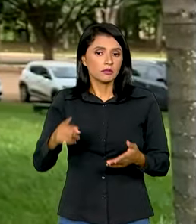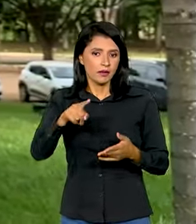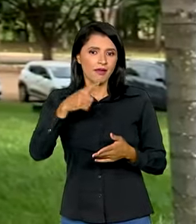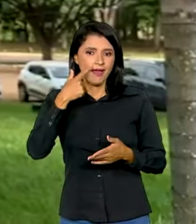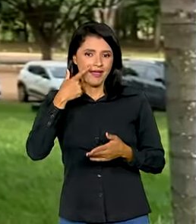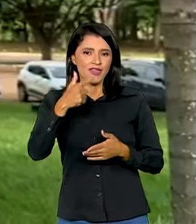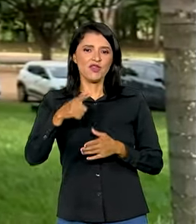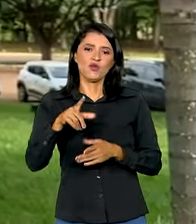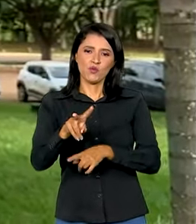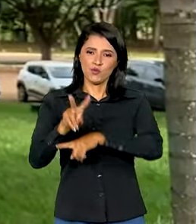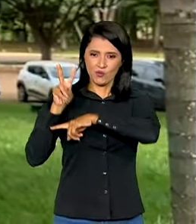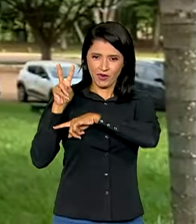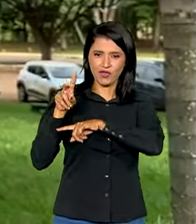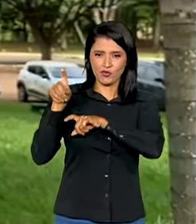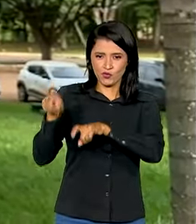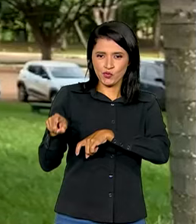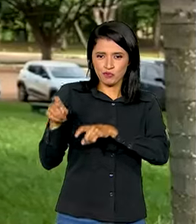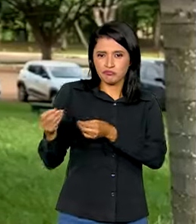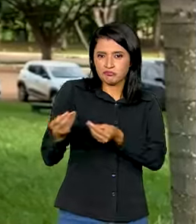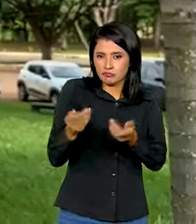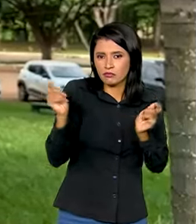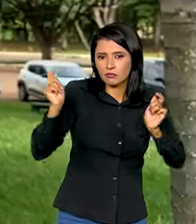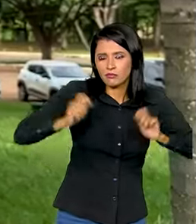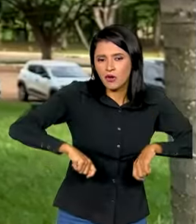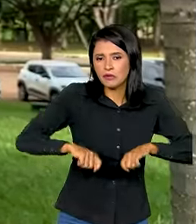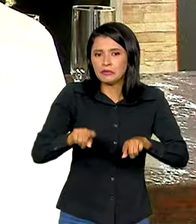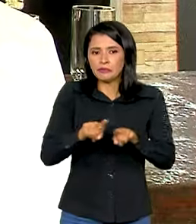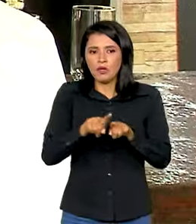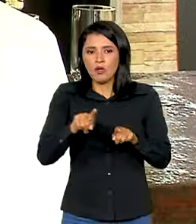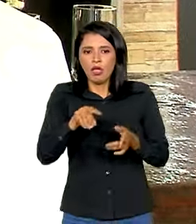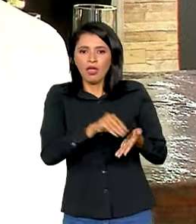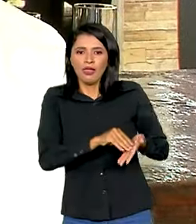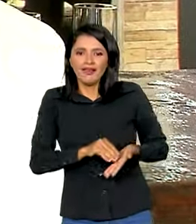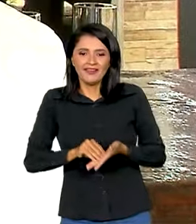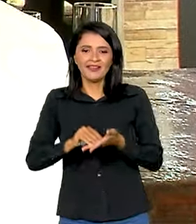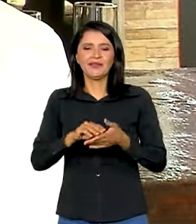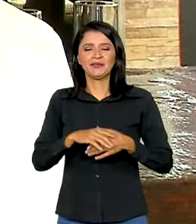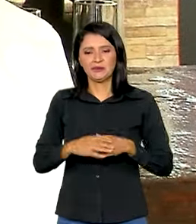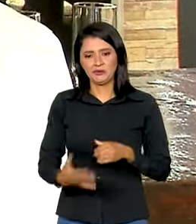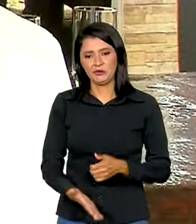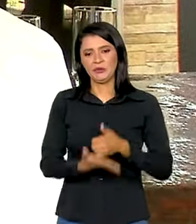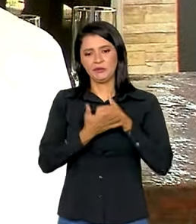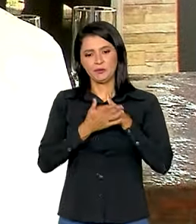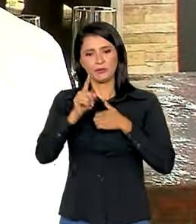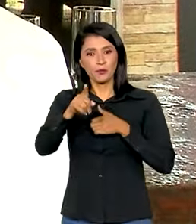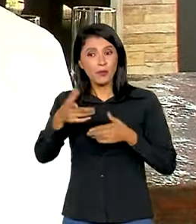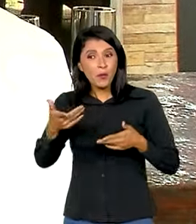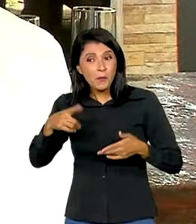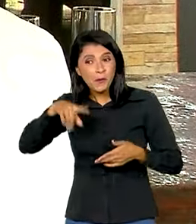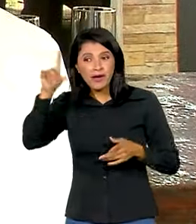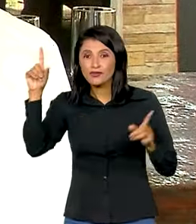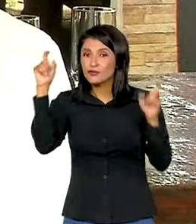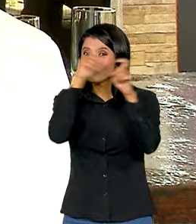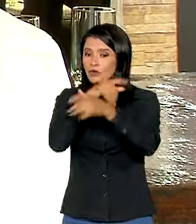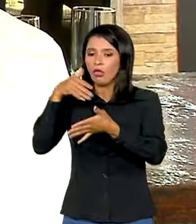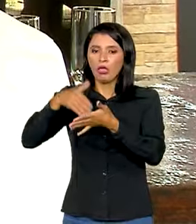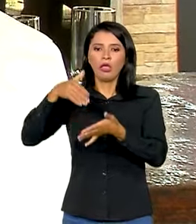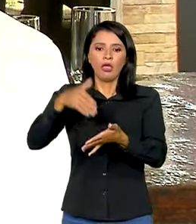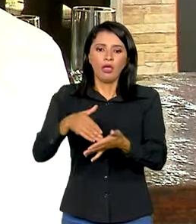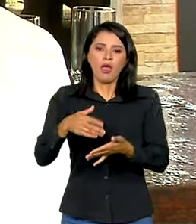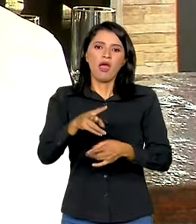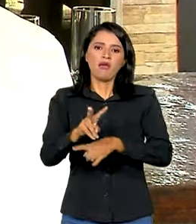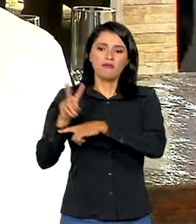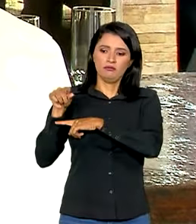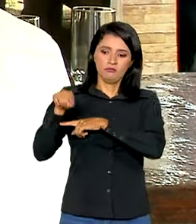crédito rural ele proporciona principalmente a questão da carência, né? O maior entrave hoje é crédito, né? Nós precisamos de crédito